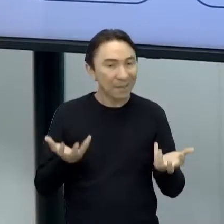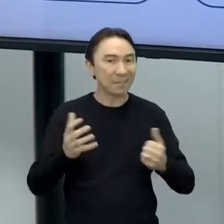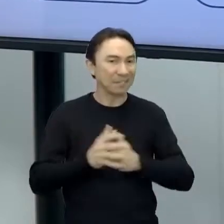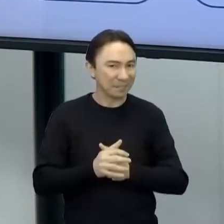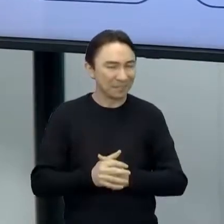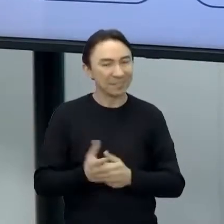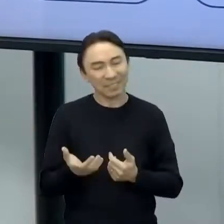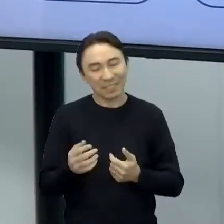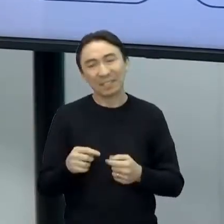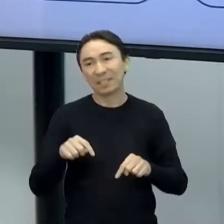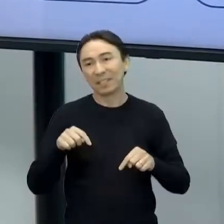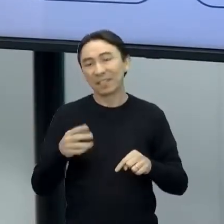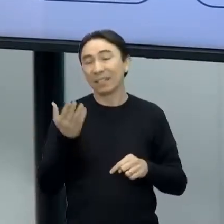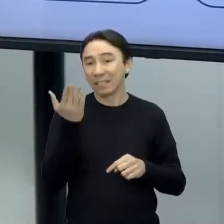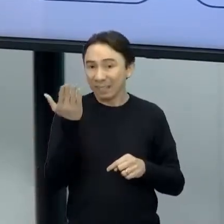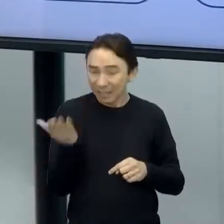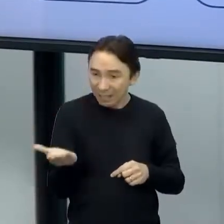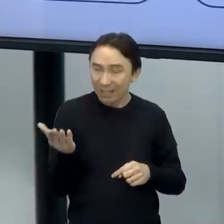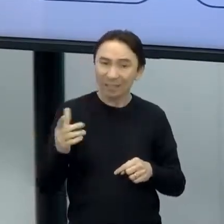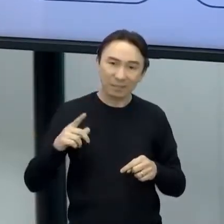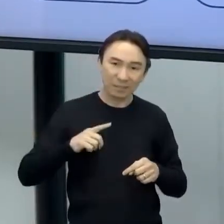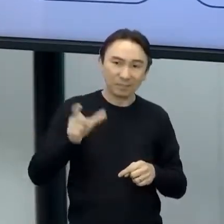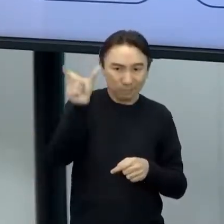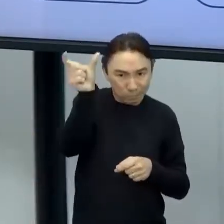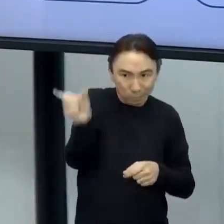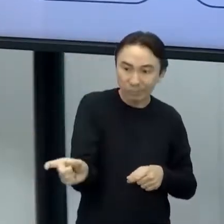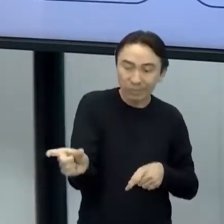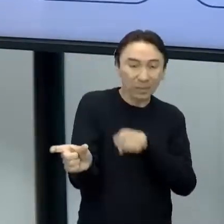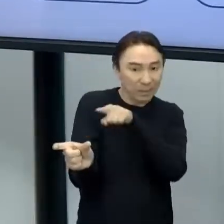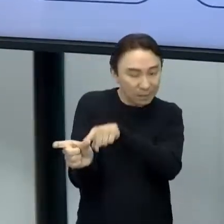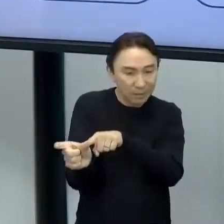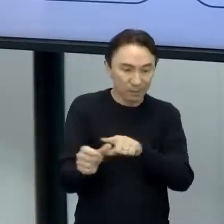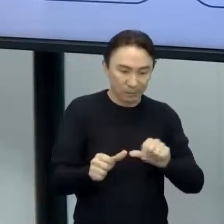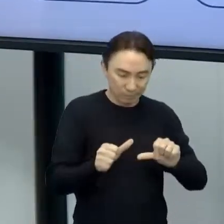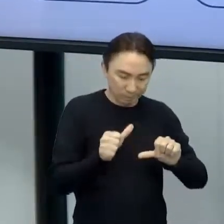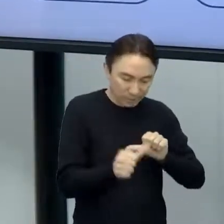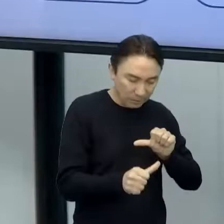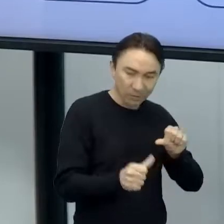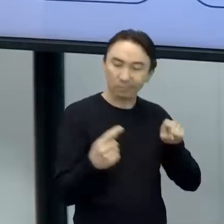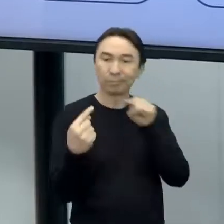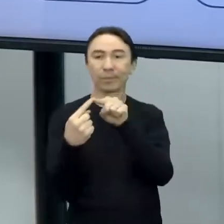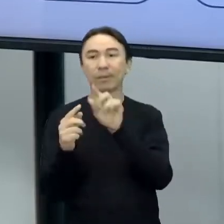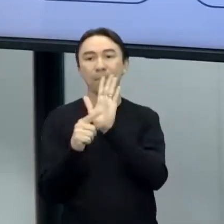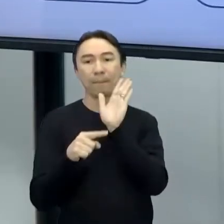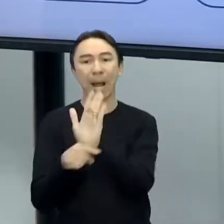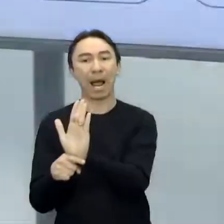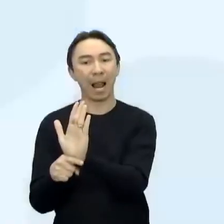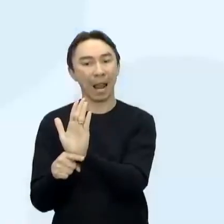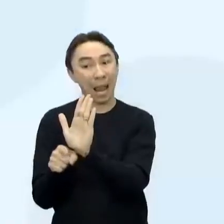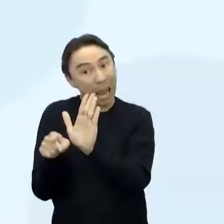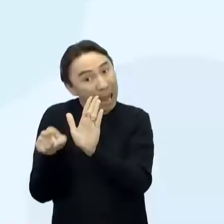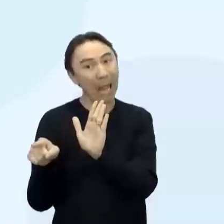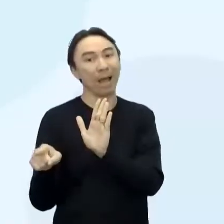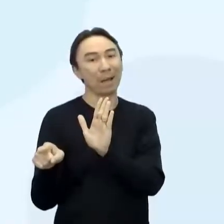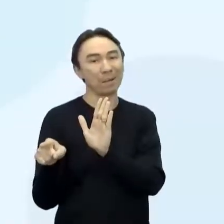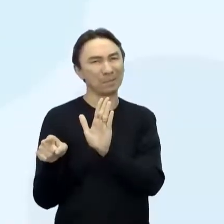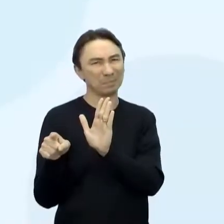o objetivo e cause uma solução para aquela pessoa, certo? Terceira